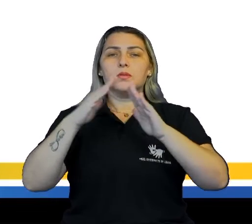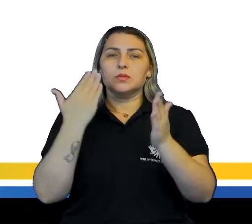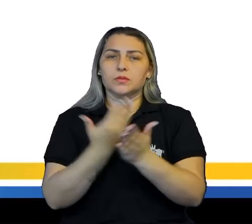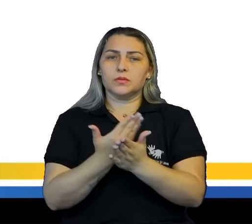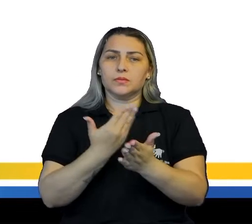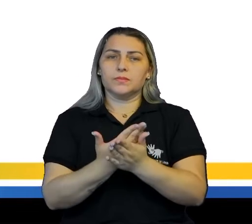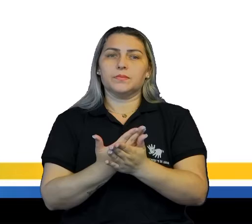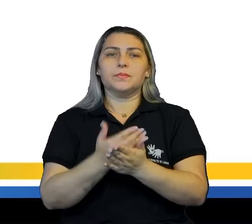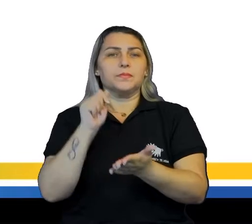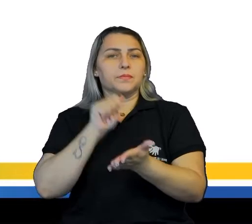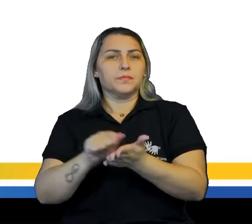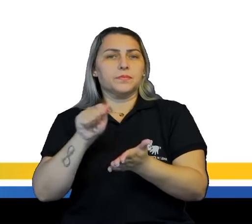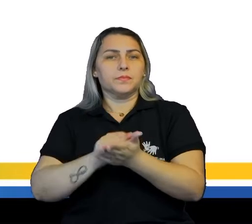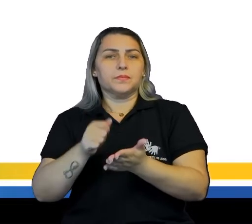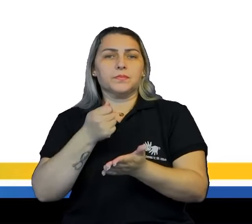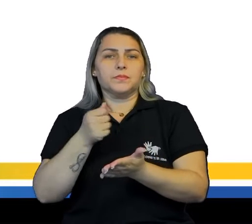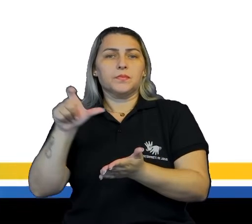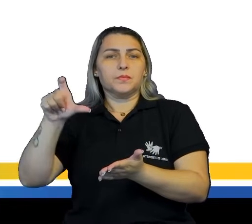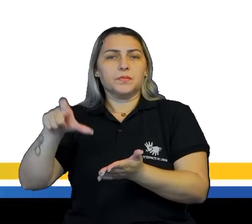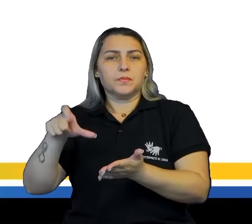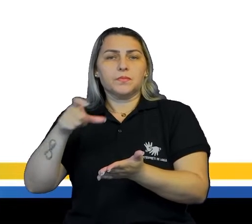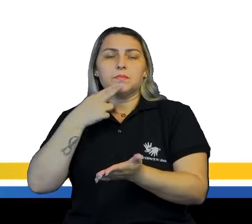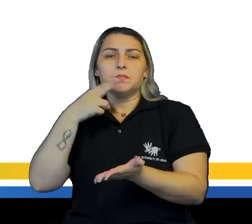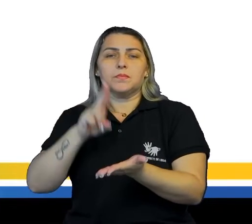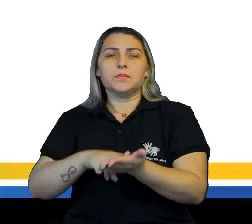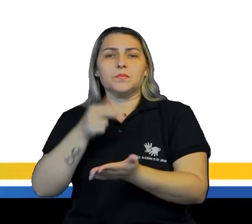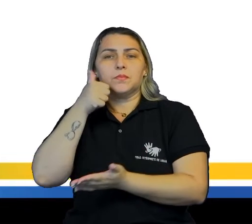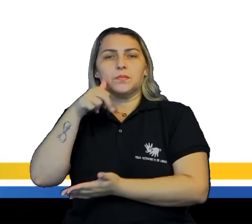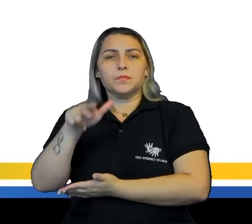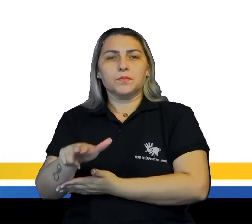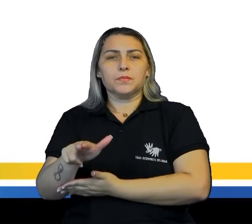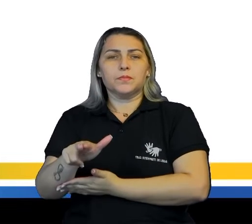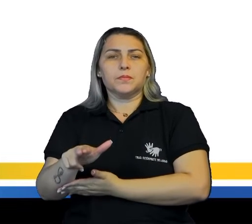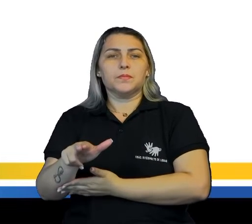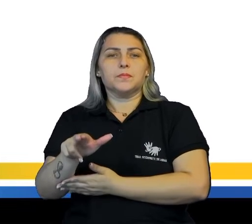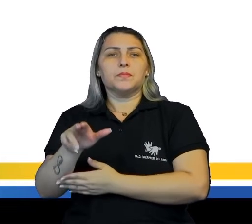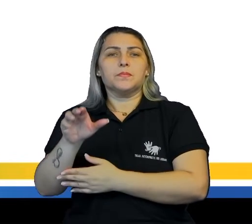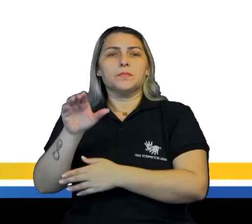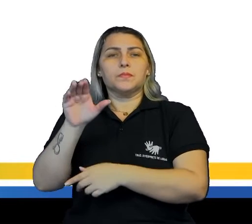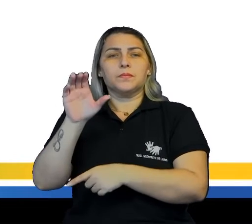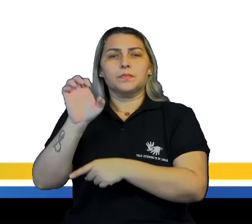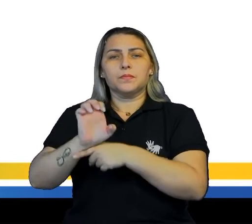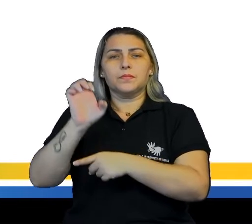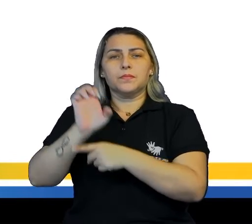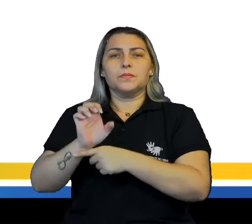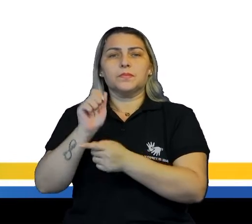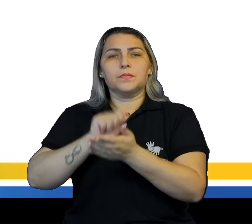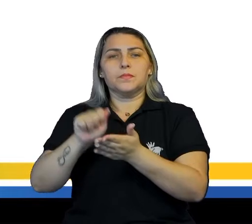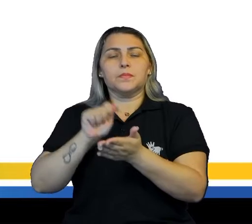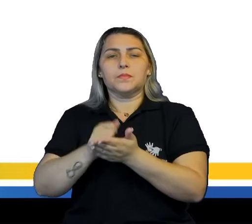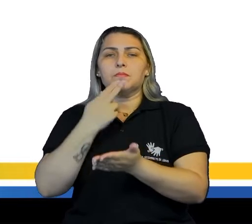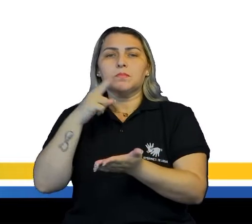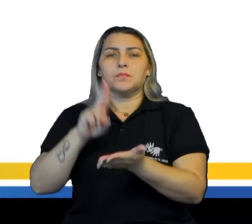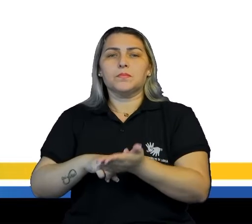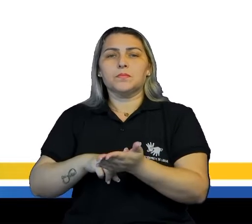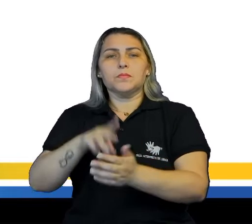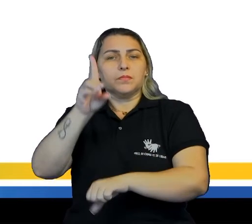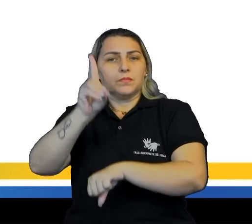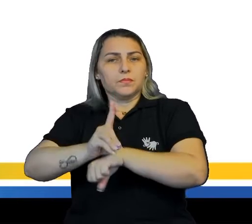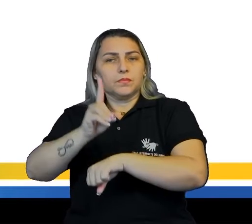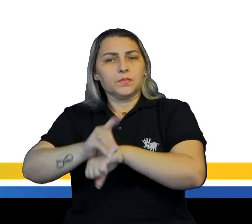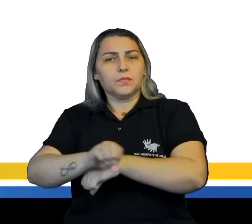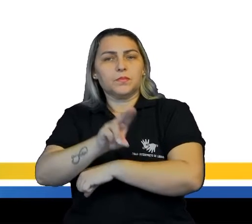escola. Escrevendo um bilhete para a irmã. Escrevendo um bilhete para a diretora ou para